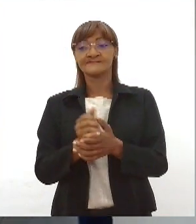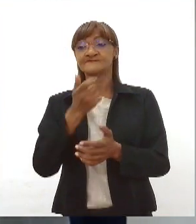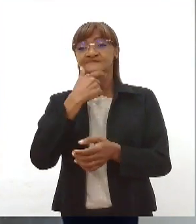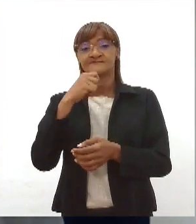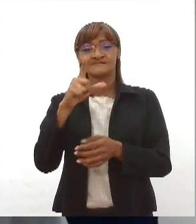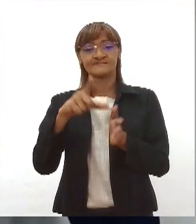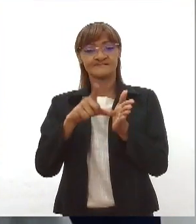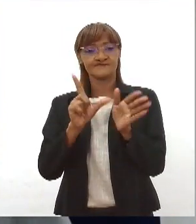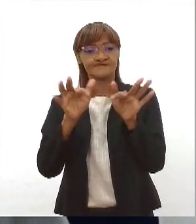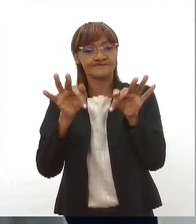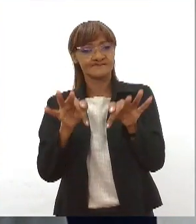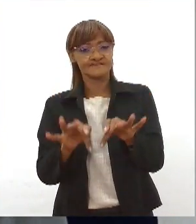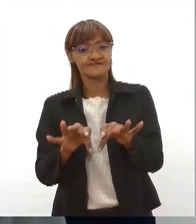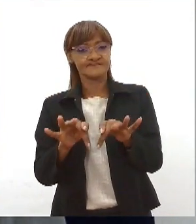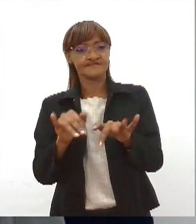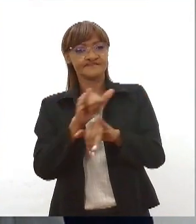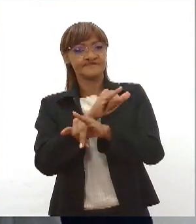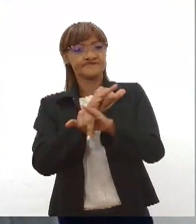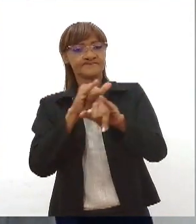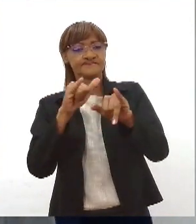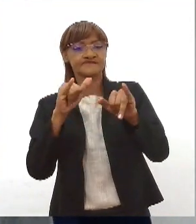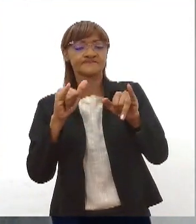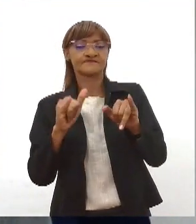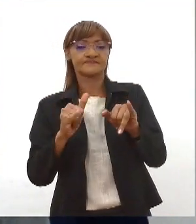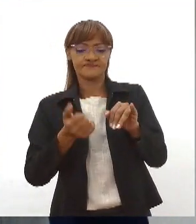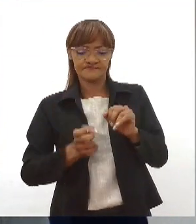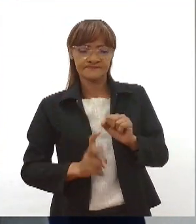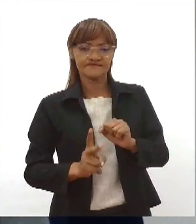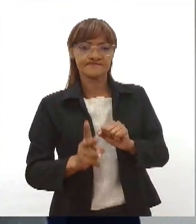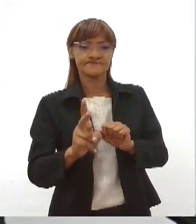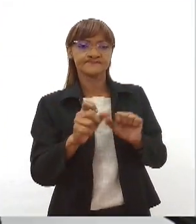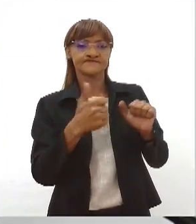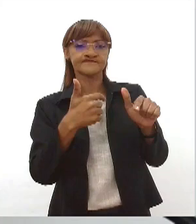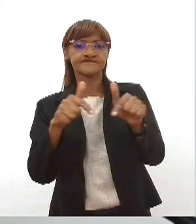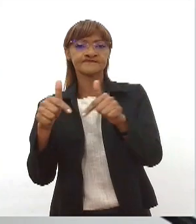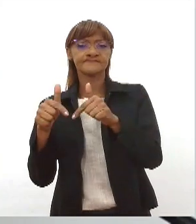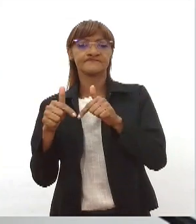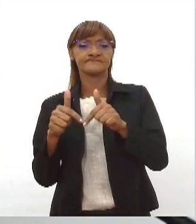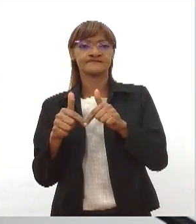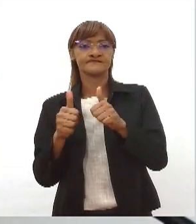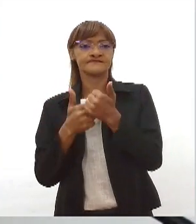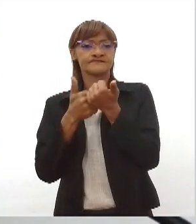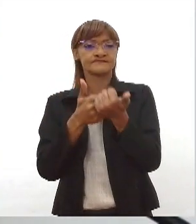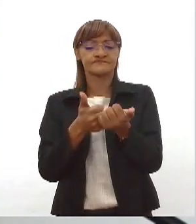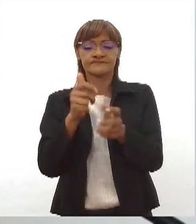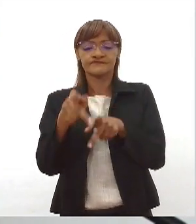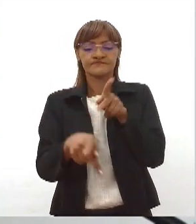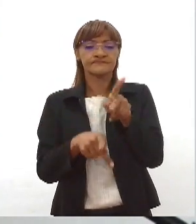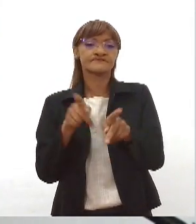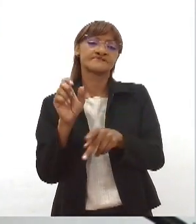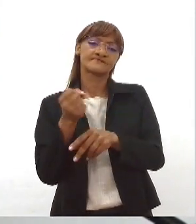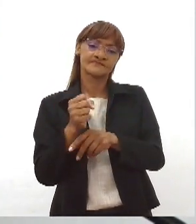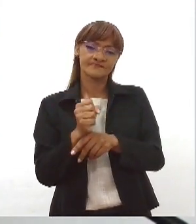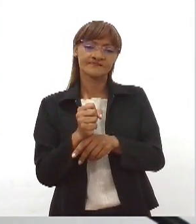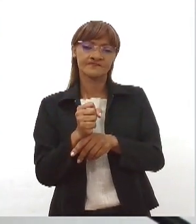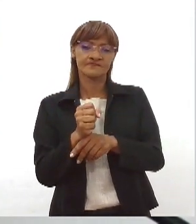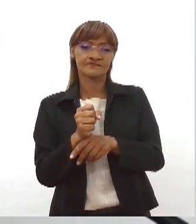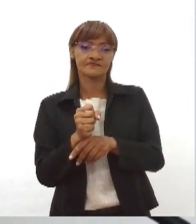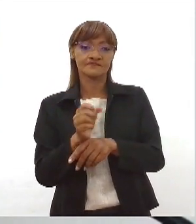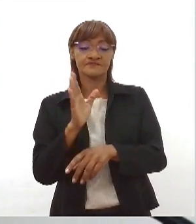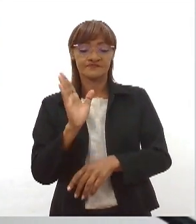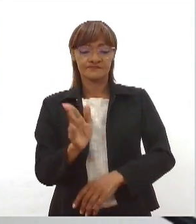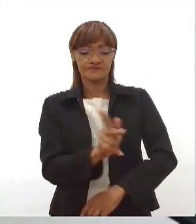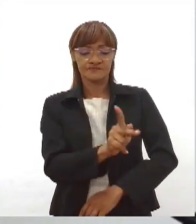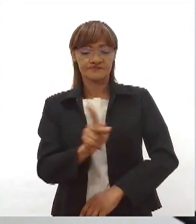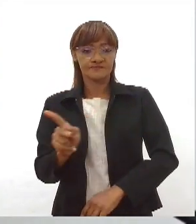afirmando que continuará trabalhando em prol do Povo Sergipano confiante que o próximo presidente da lese